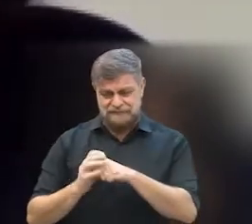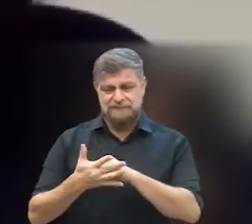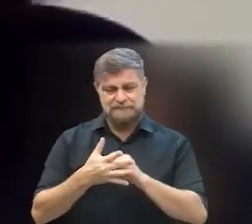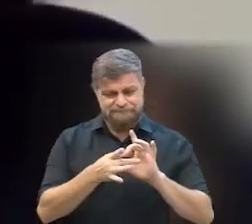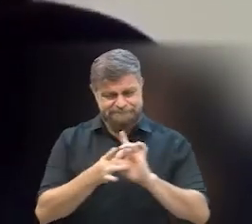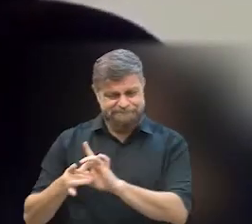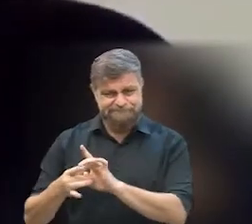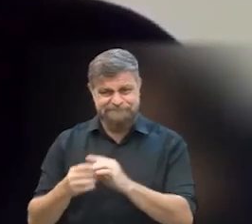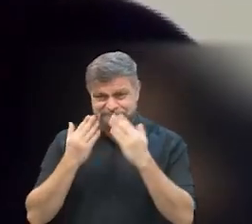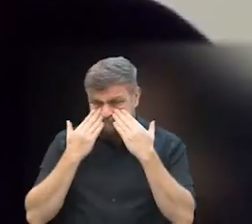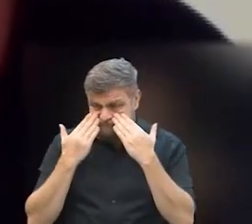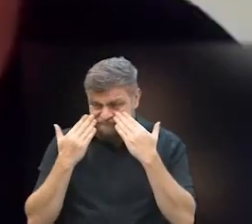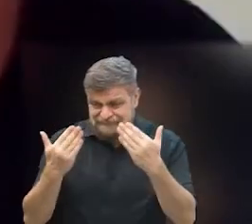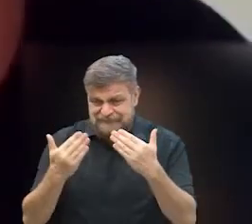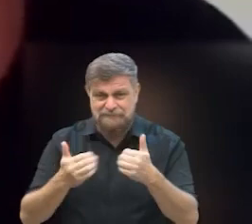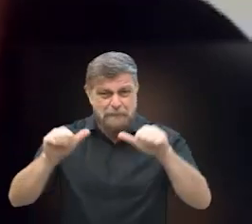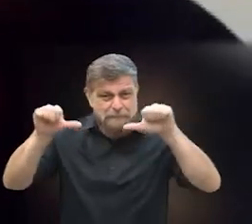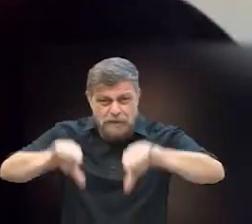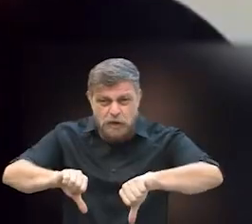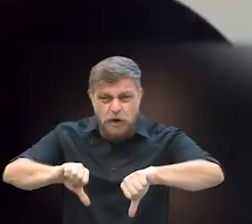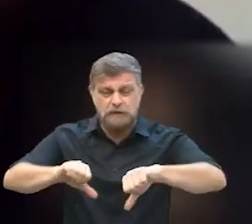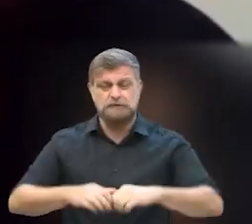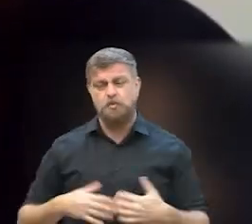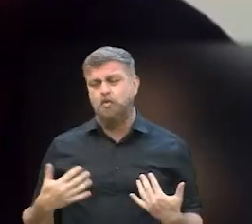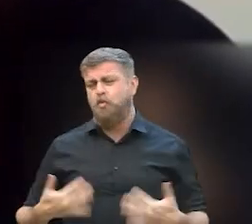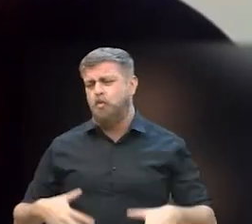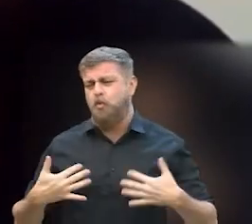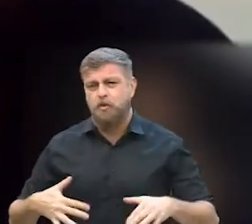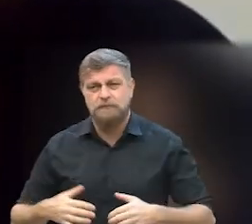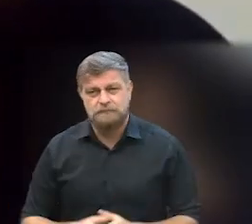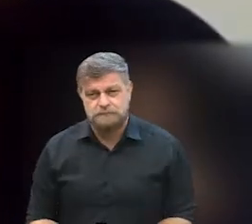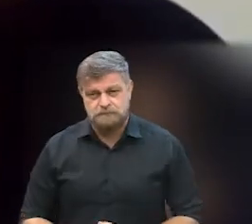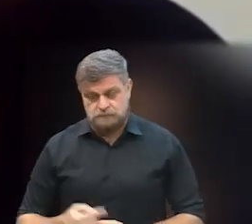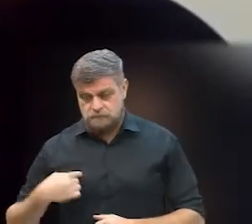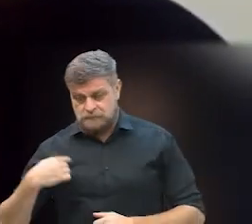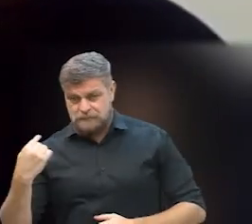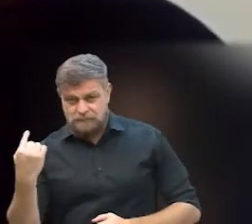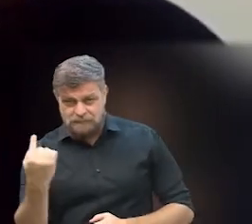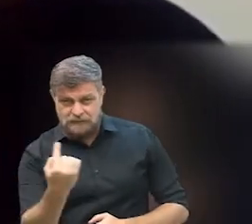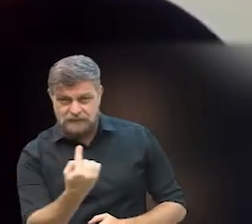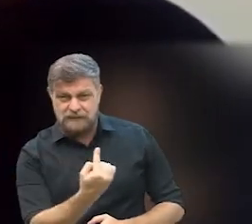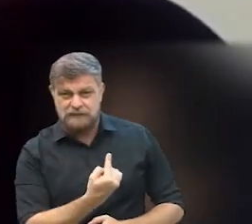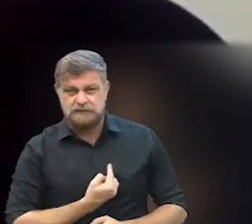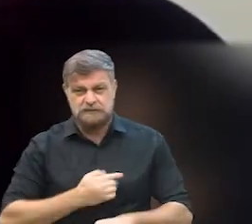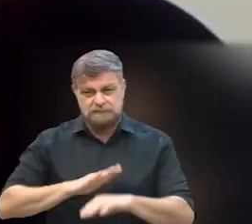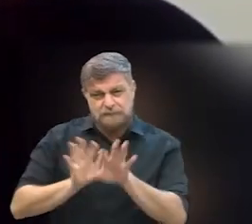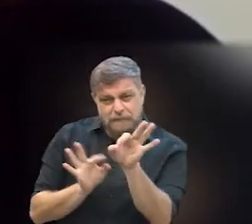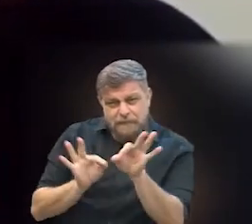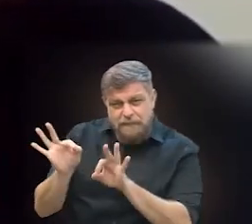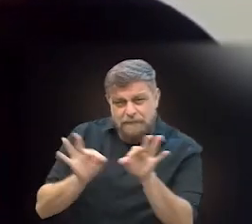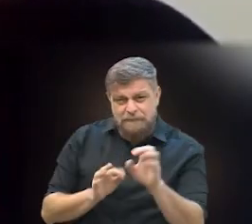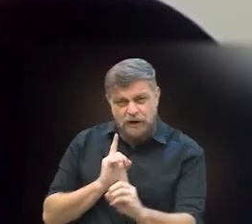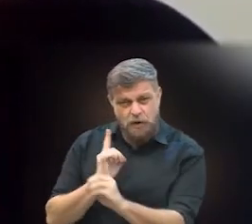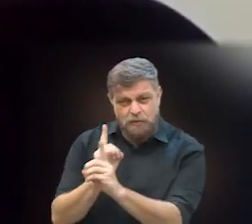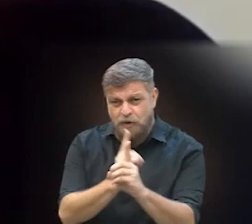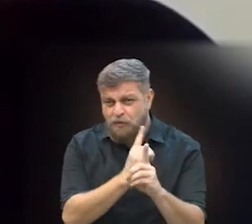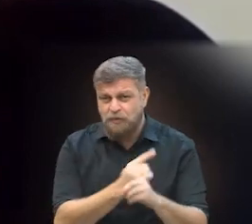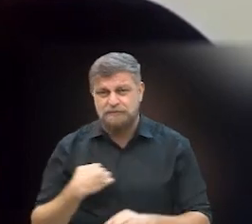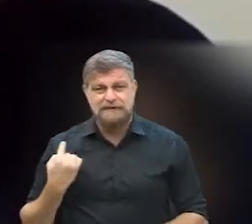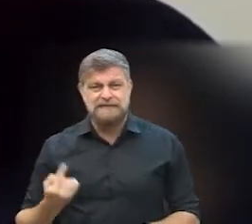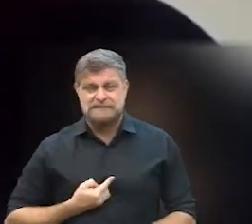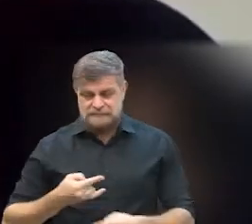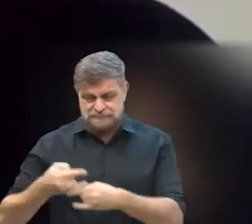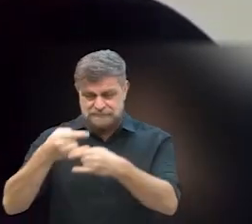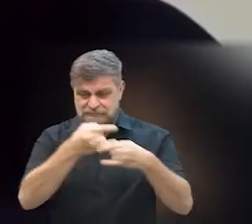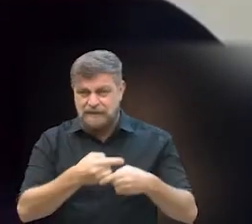né, mais agravado ainda, né? Então, quando a gente faz um encontro como esse,